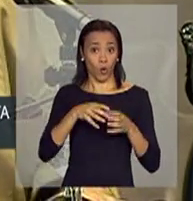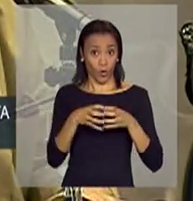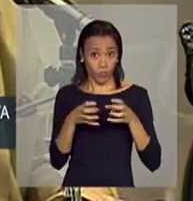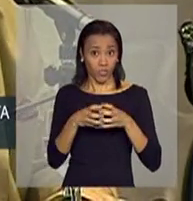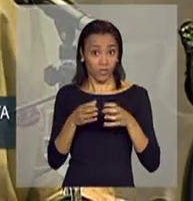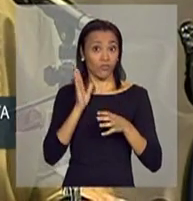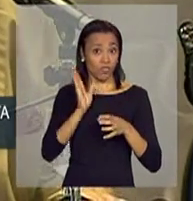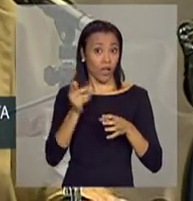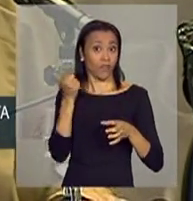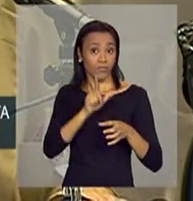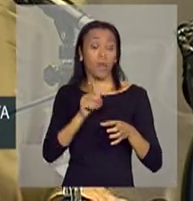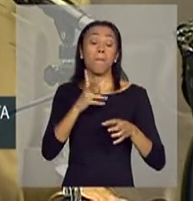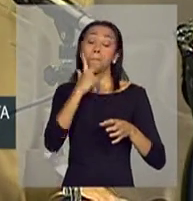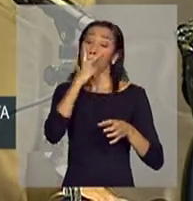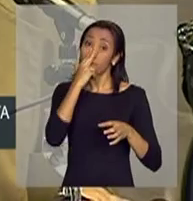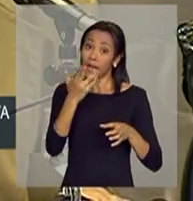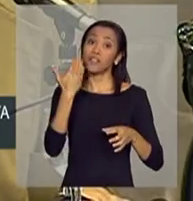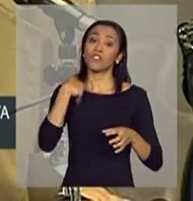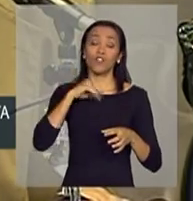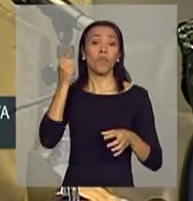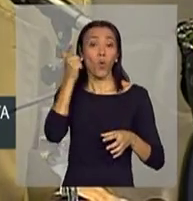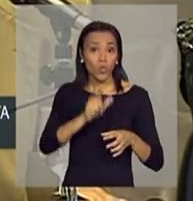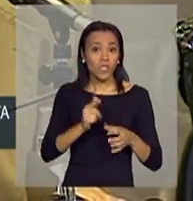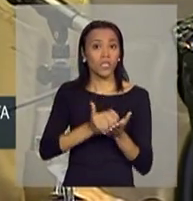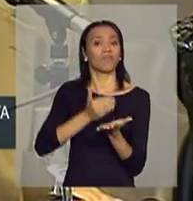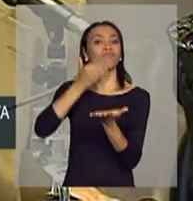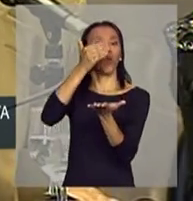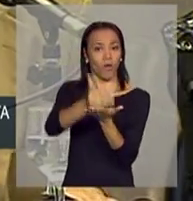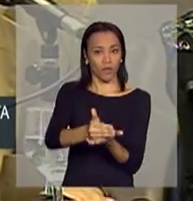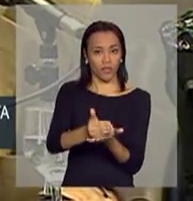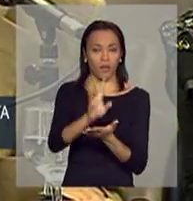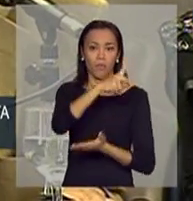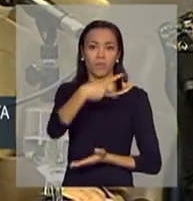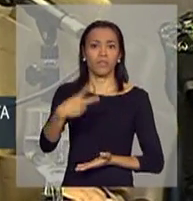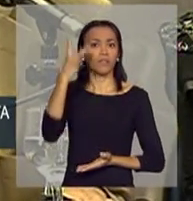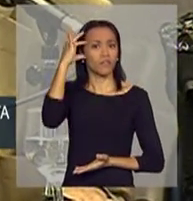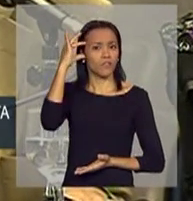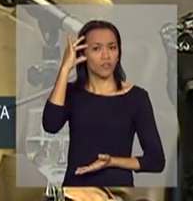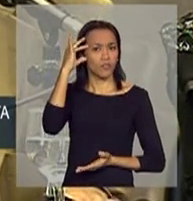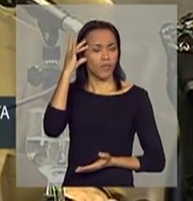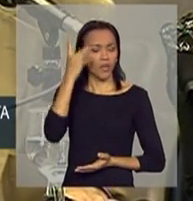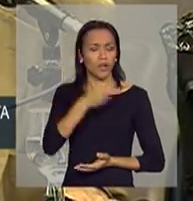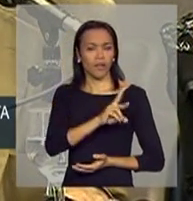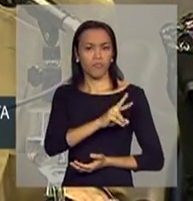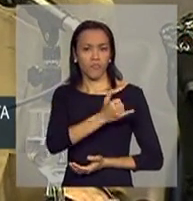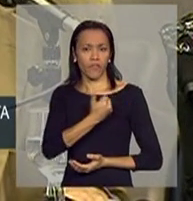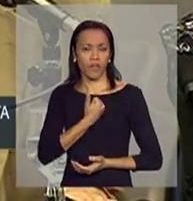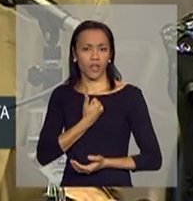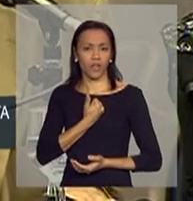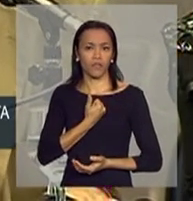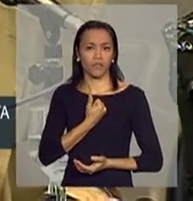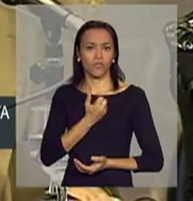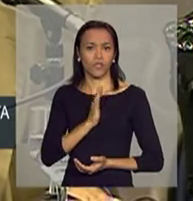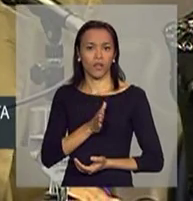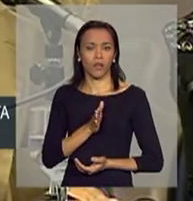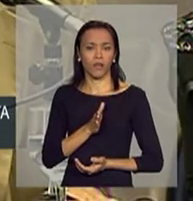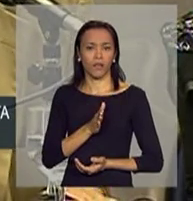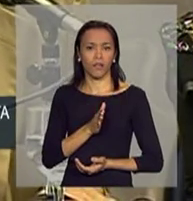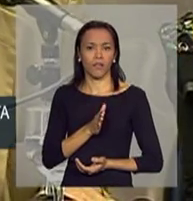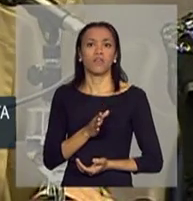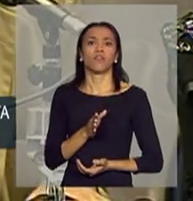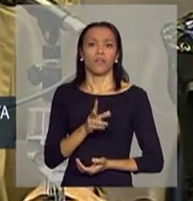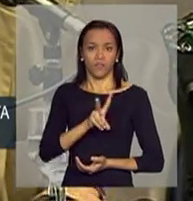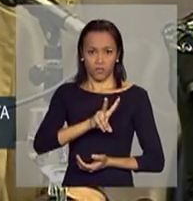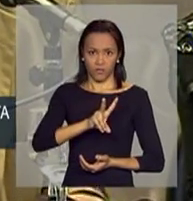uma prorrogação. A presidenta Dilma, a Rosa já me disse. Ganhar ou sofrer. Vamos